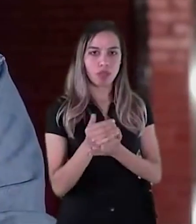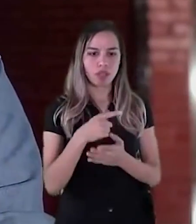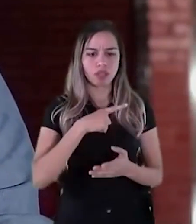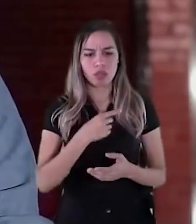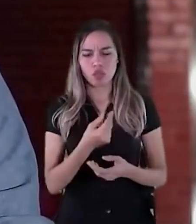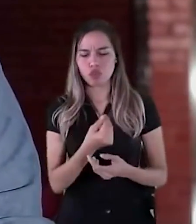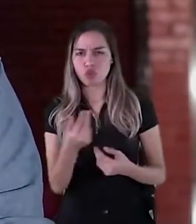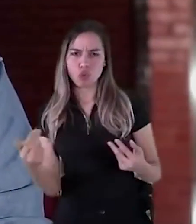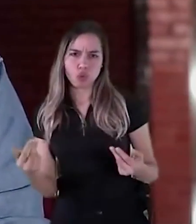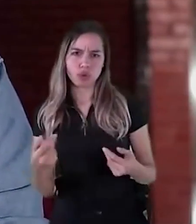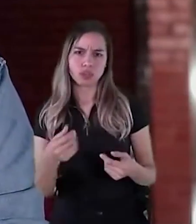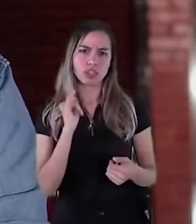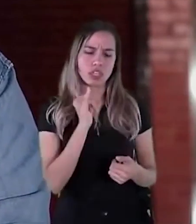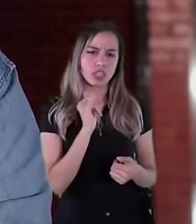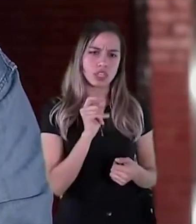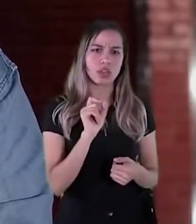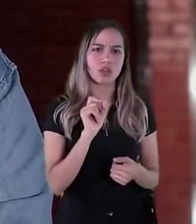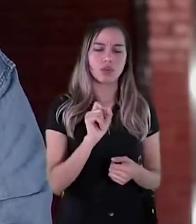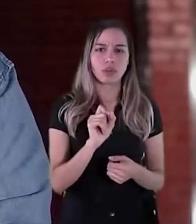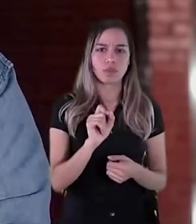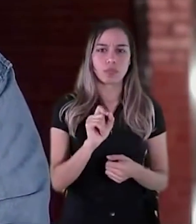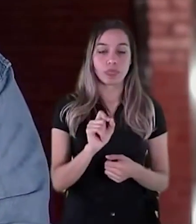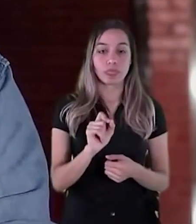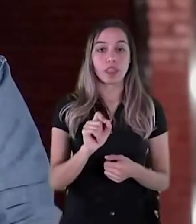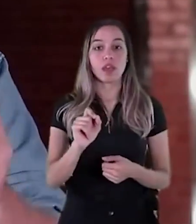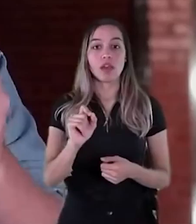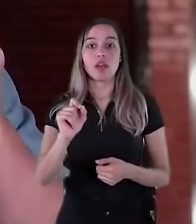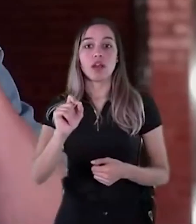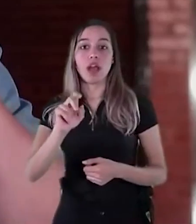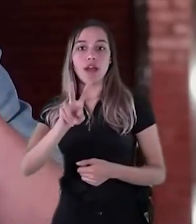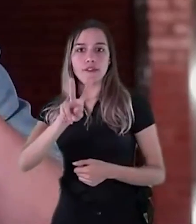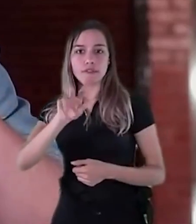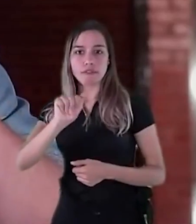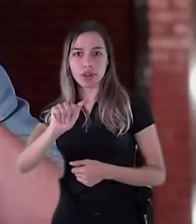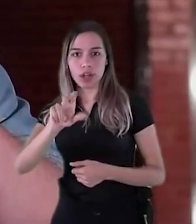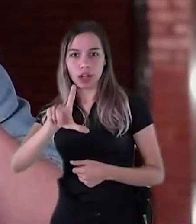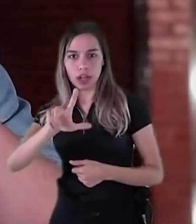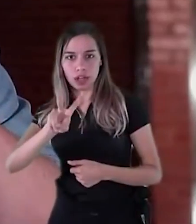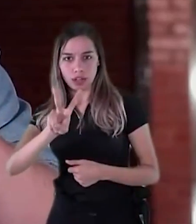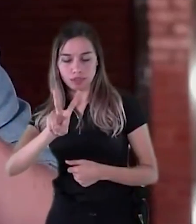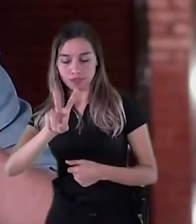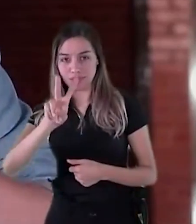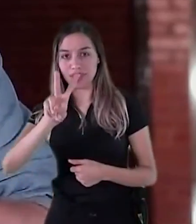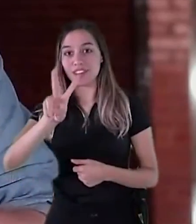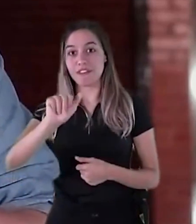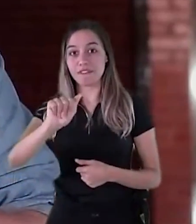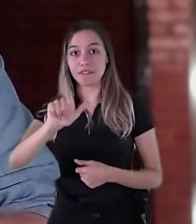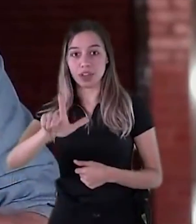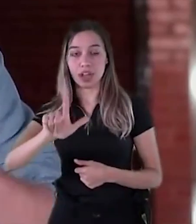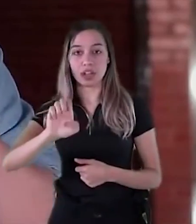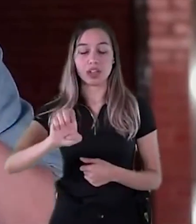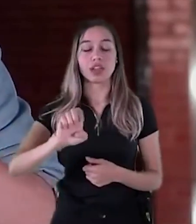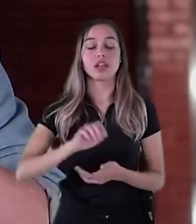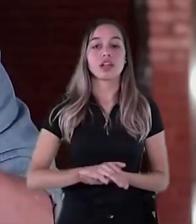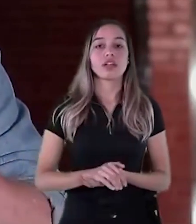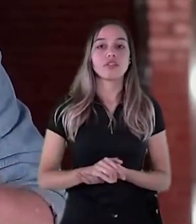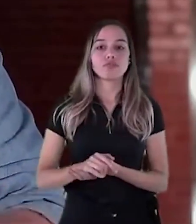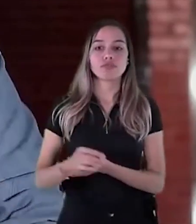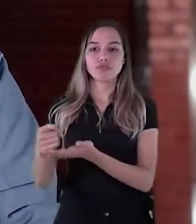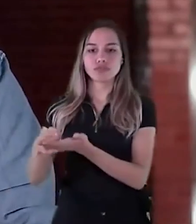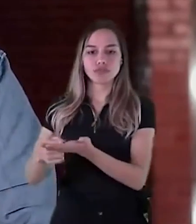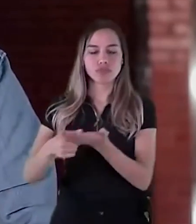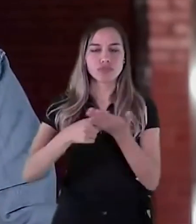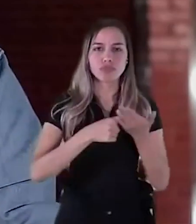ao Instituto Cultural Vale, que tornou possível esse sonho de realizar não só o Sempre um Papo aqui em Itabira, como